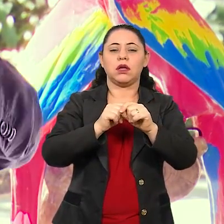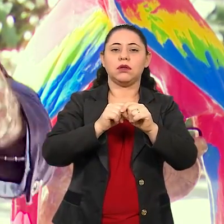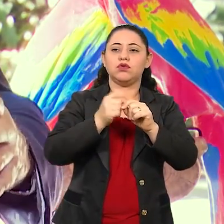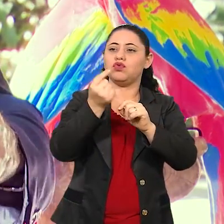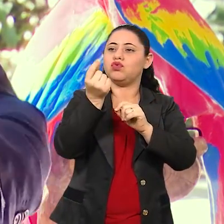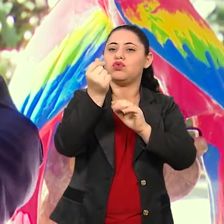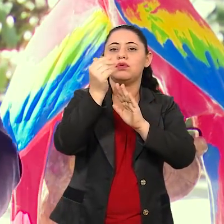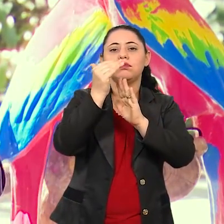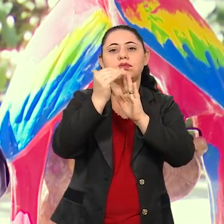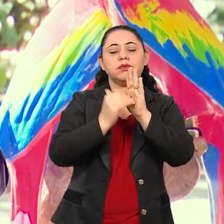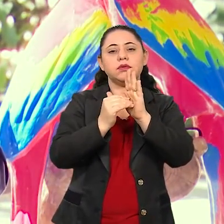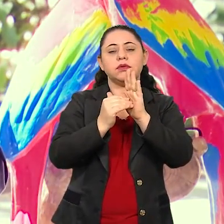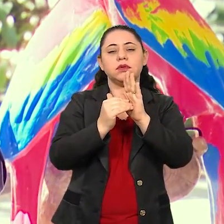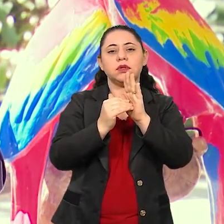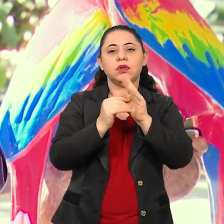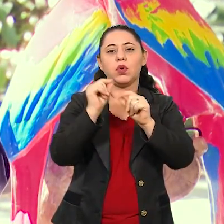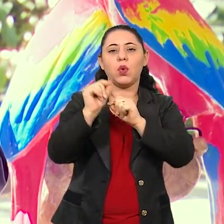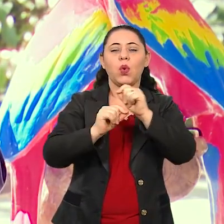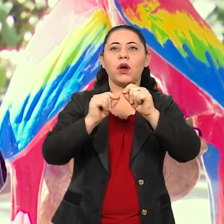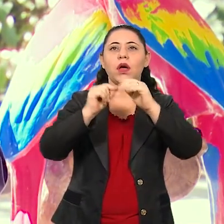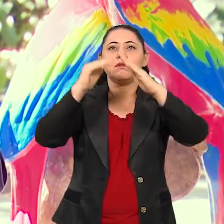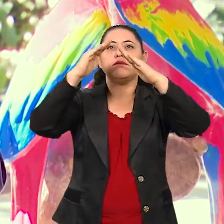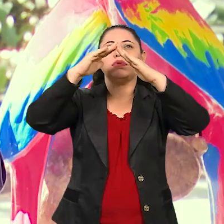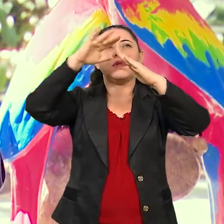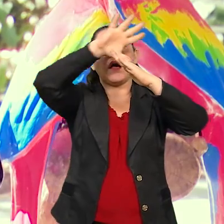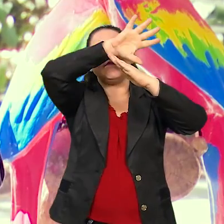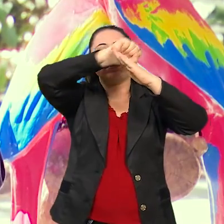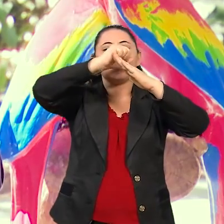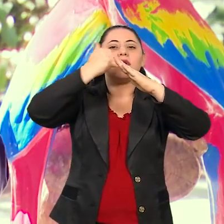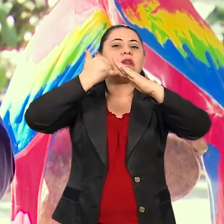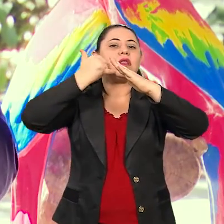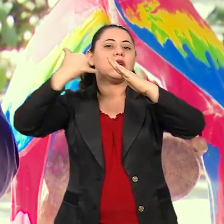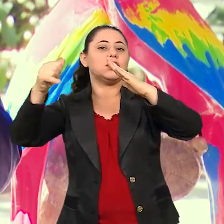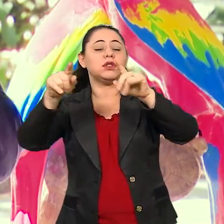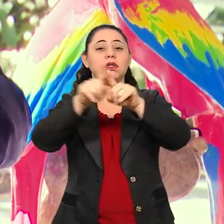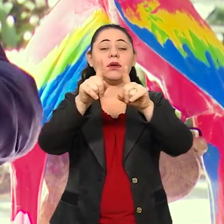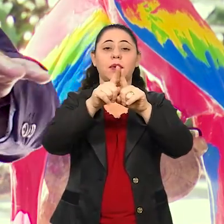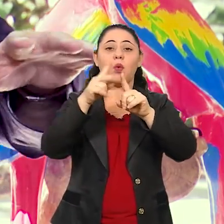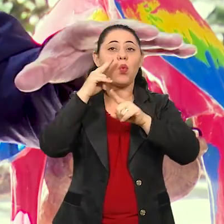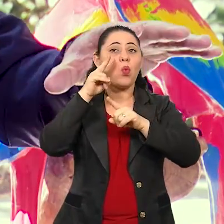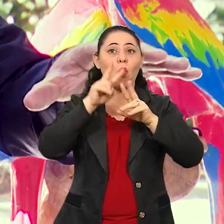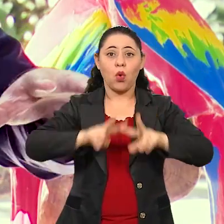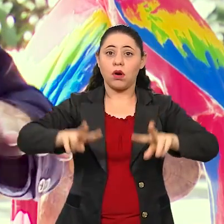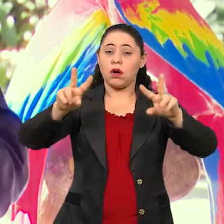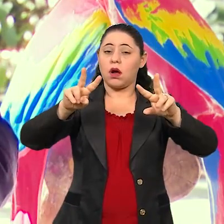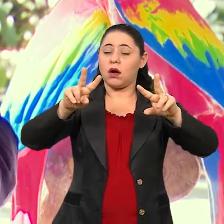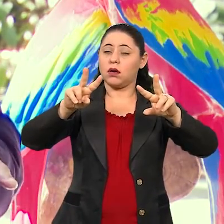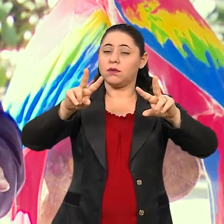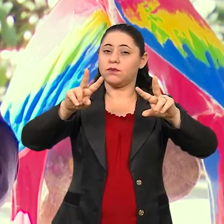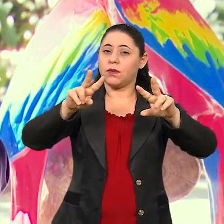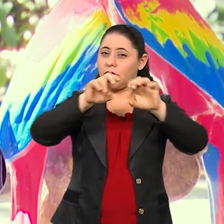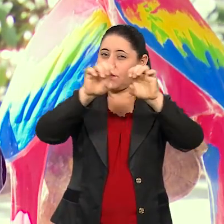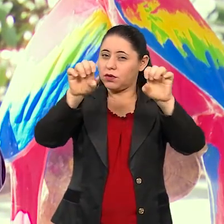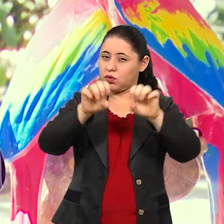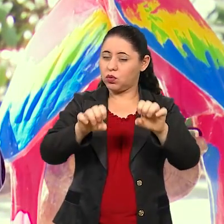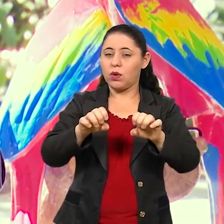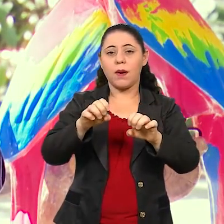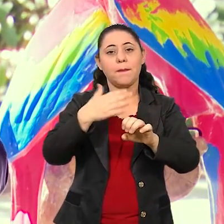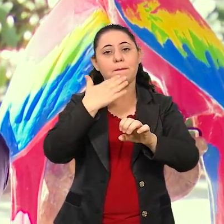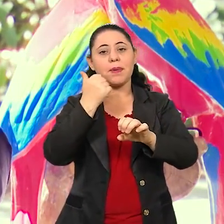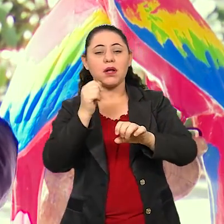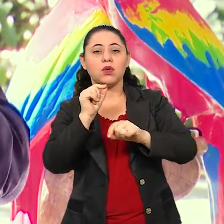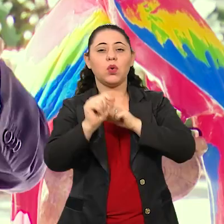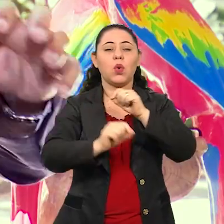economizar na geração das nossas usinas foto judaicas um olhar para infraestrutura como a profundidade